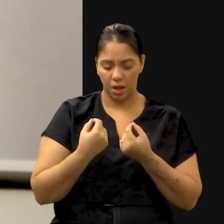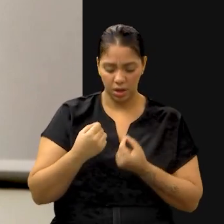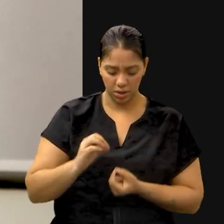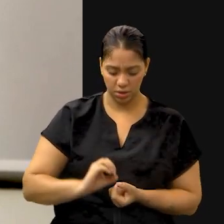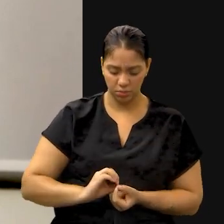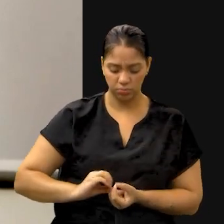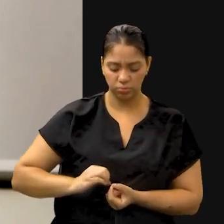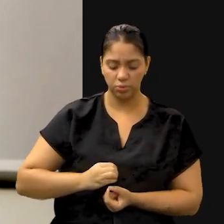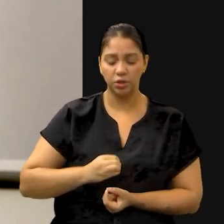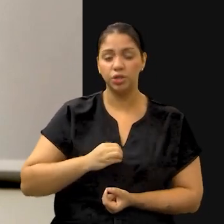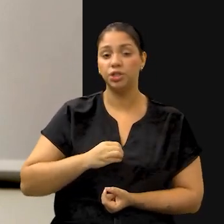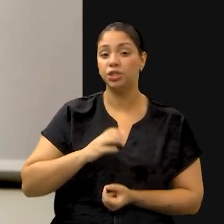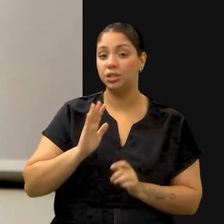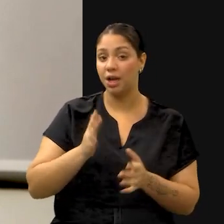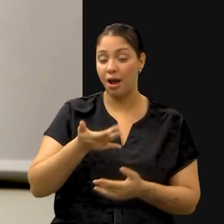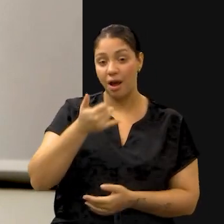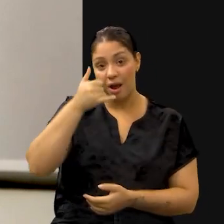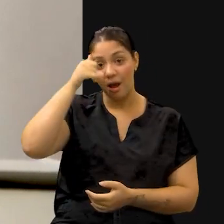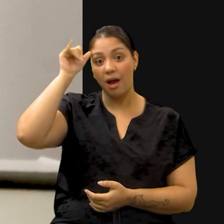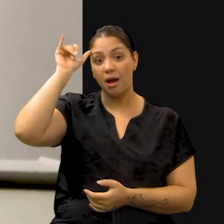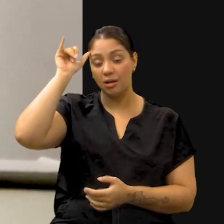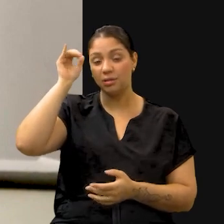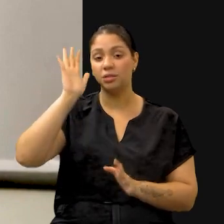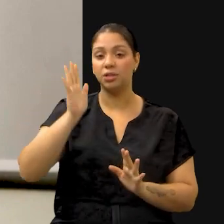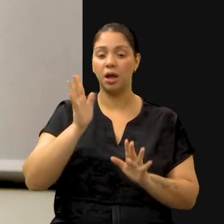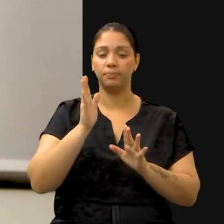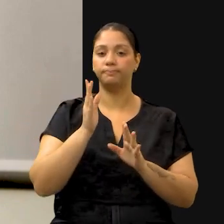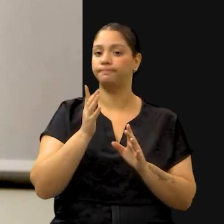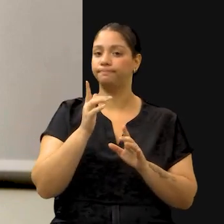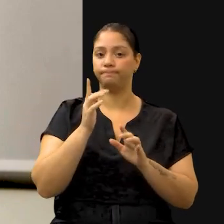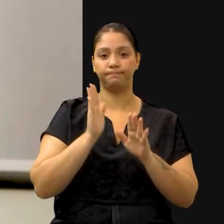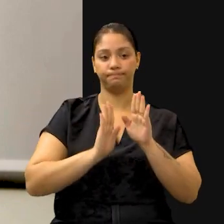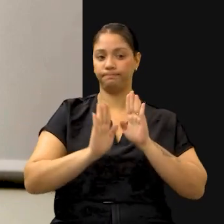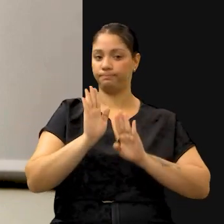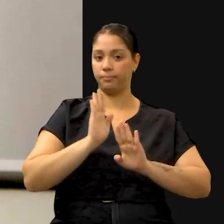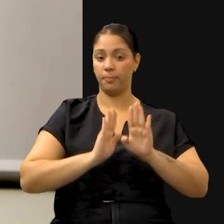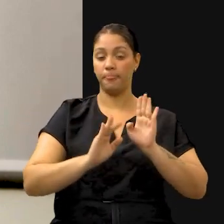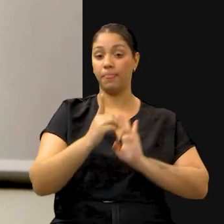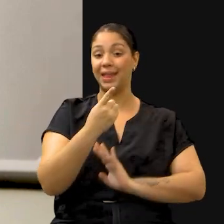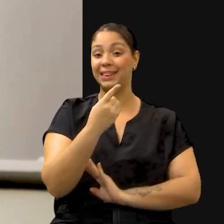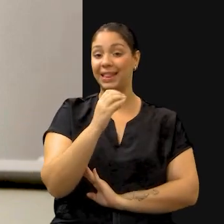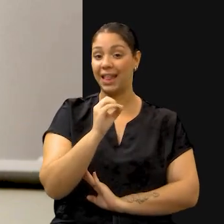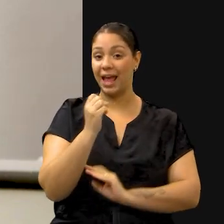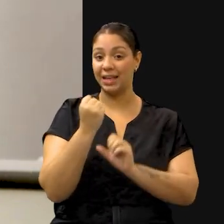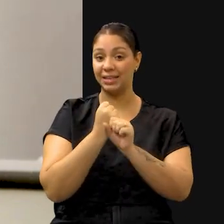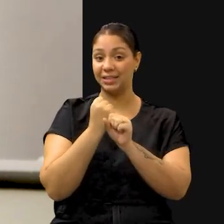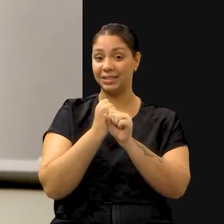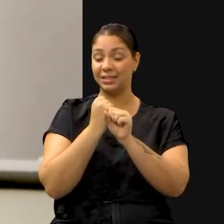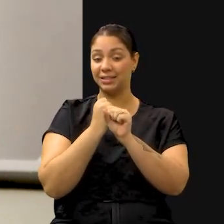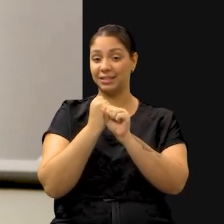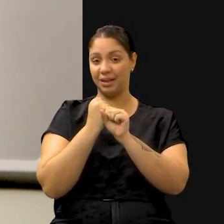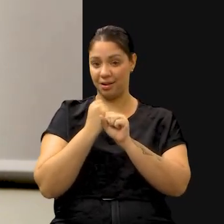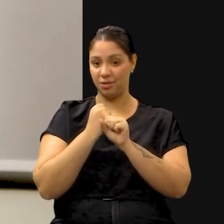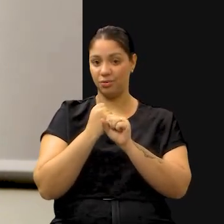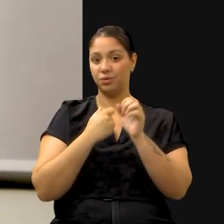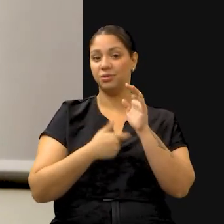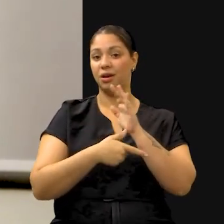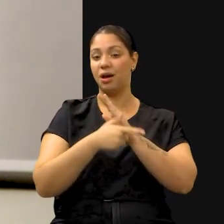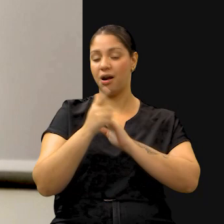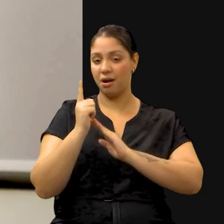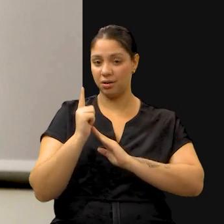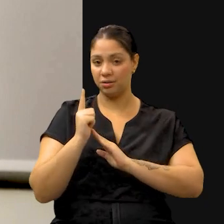que se inicie a prevenção com exames direcionados 10 anos antes da idade